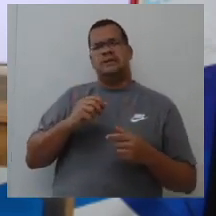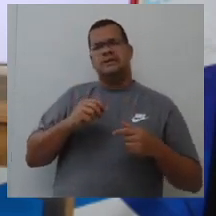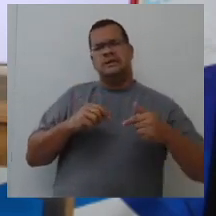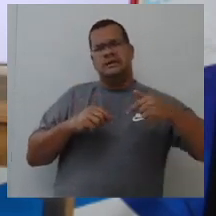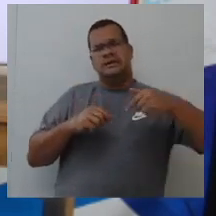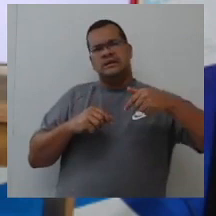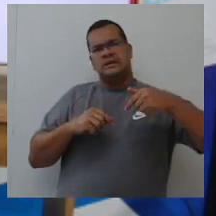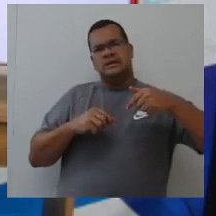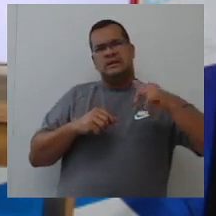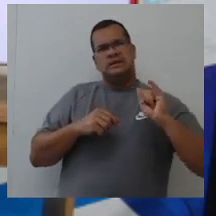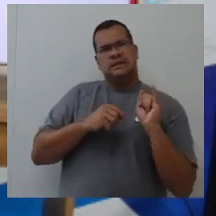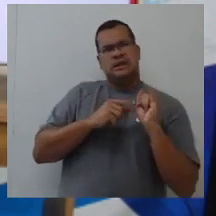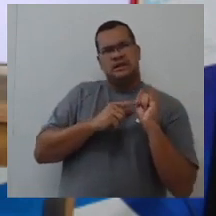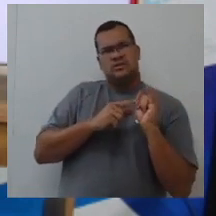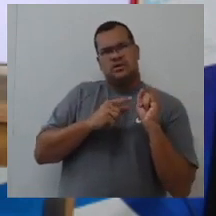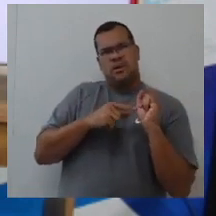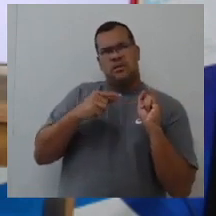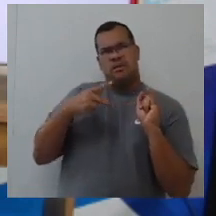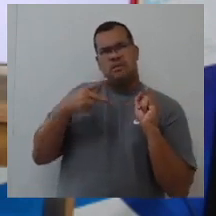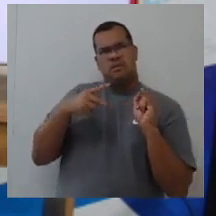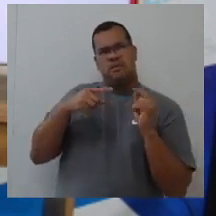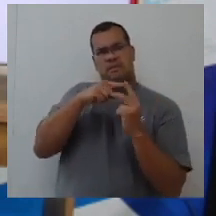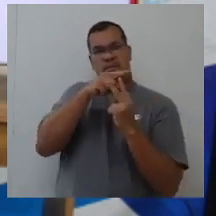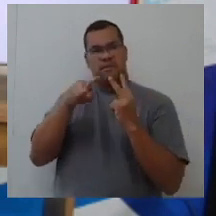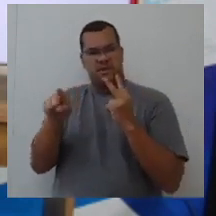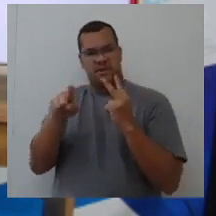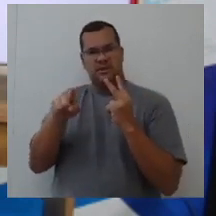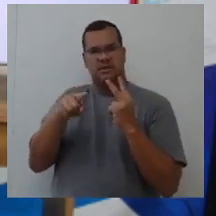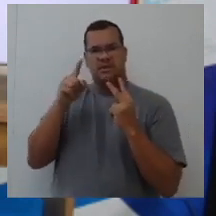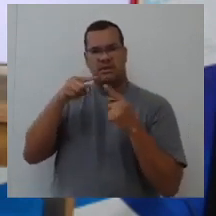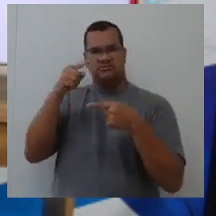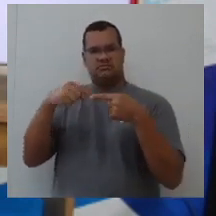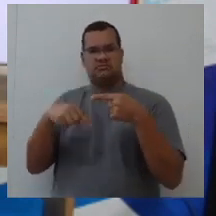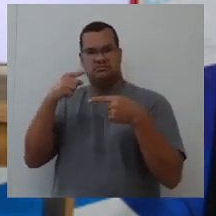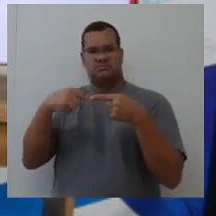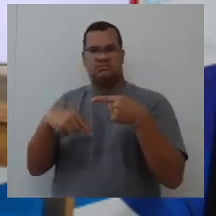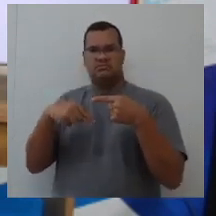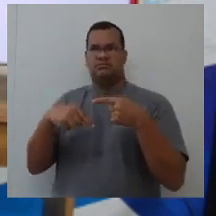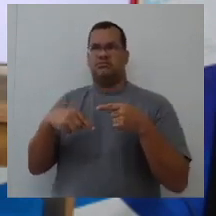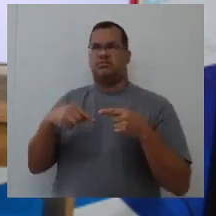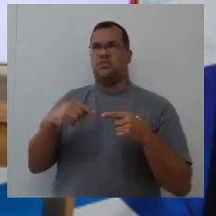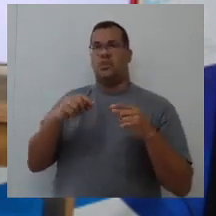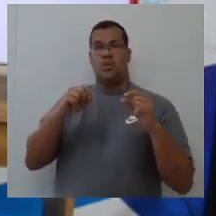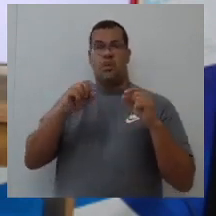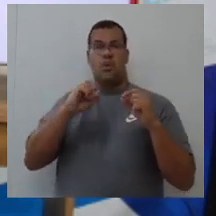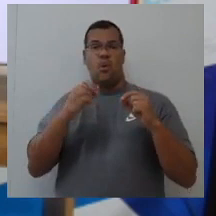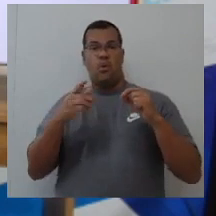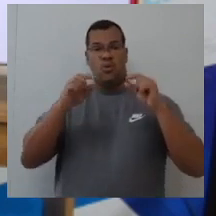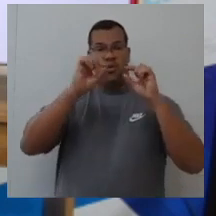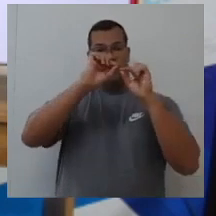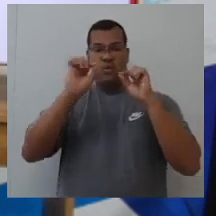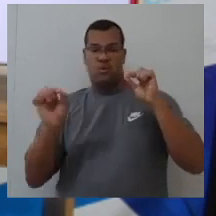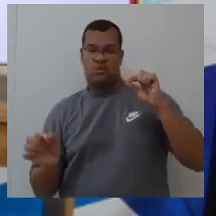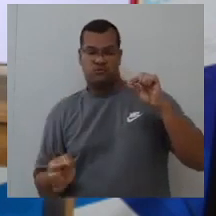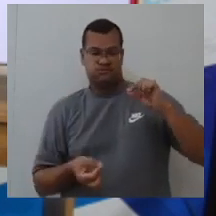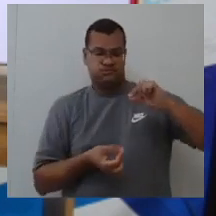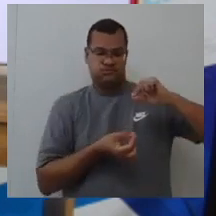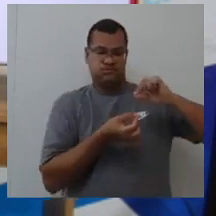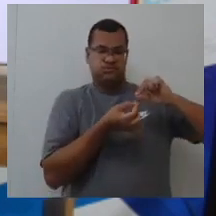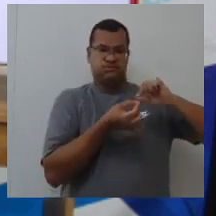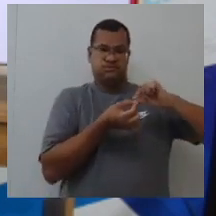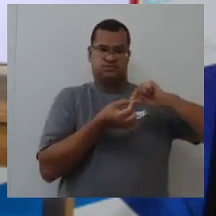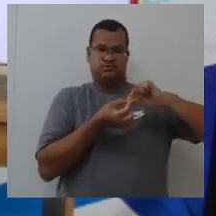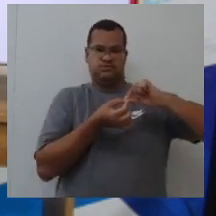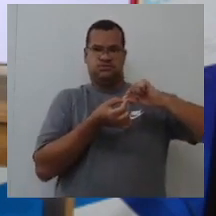π ser representado como essa razão aí, circunferência, o comprimento da circunferência e